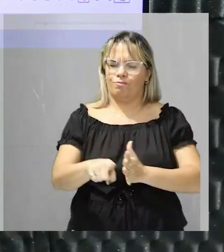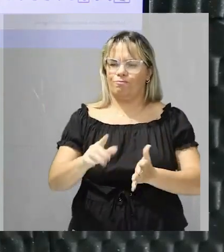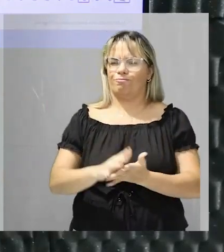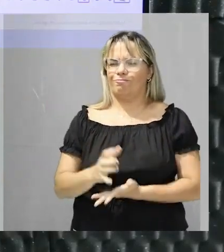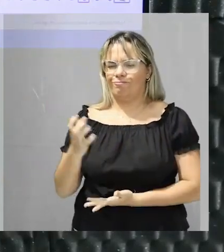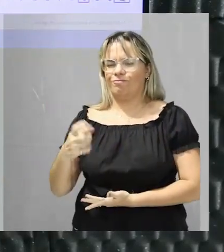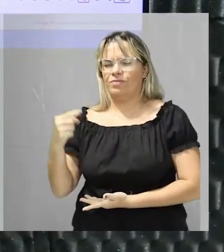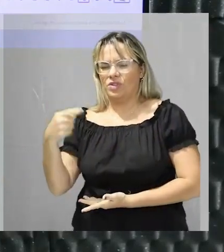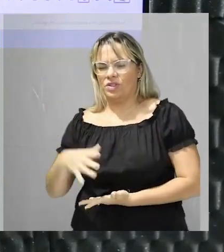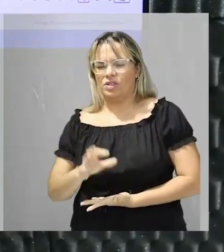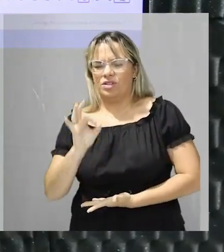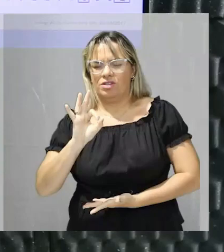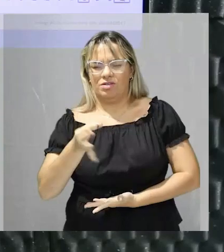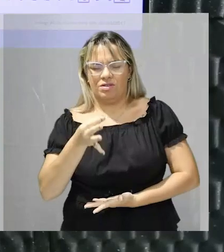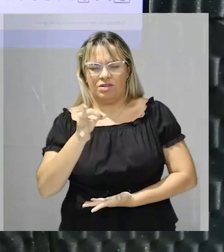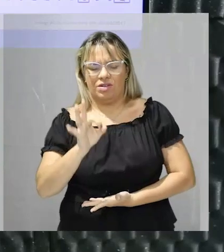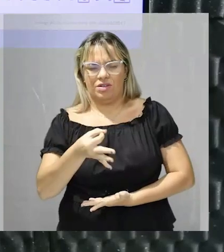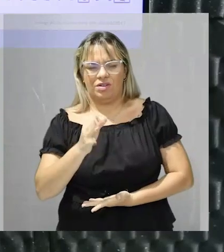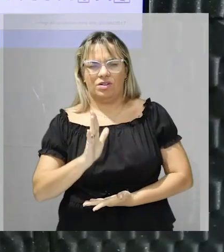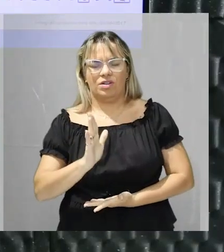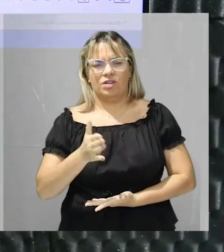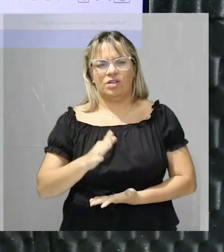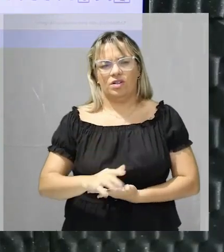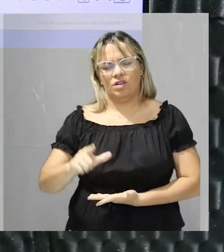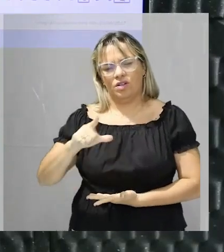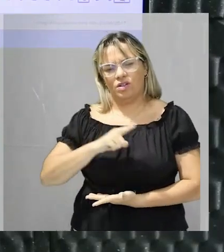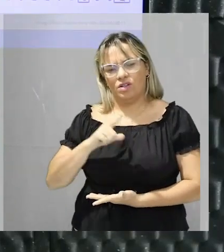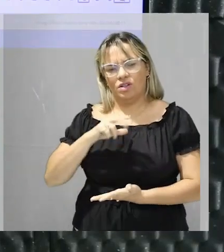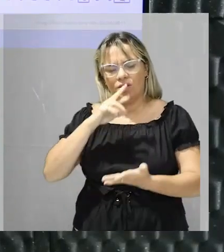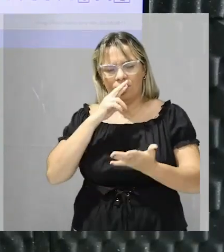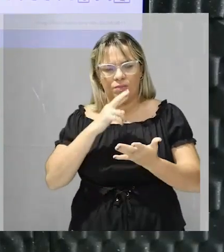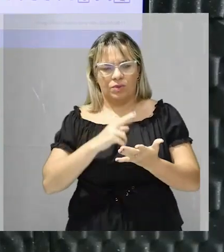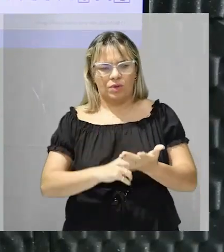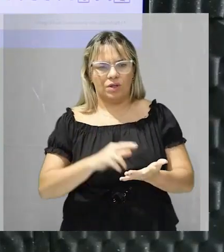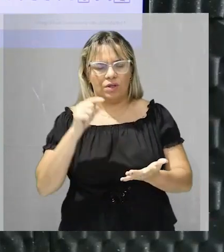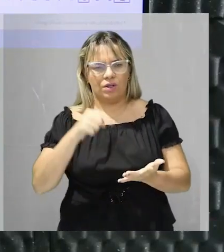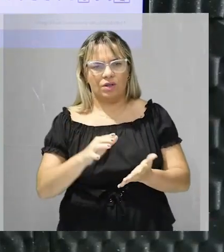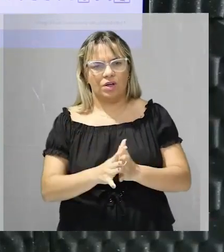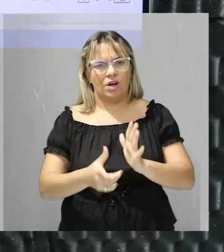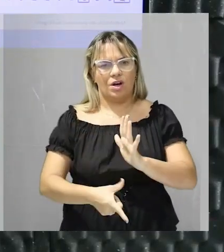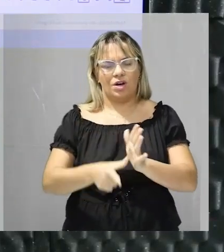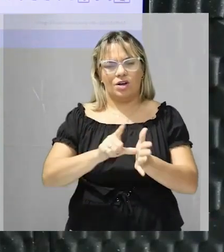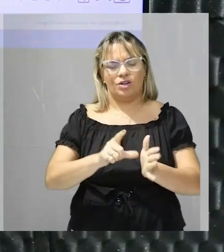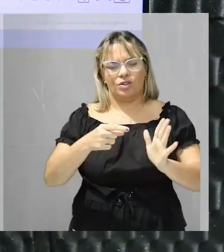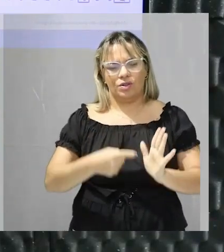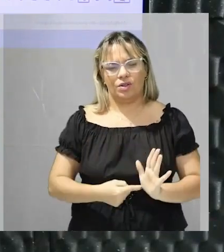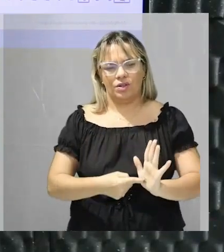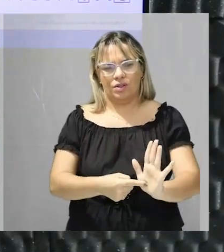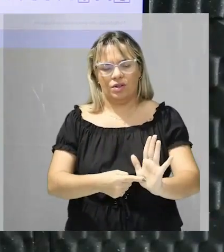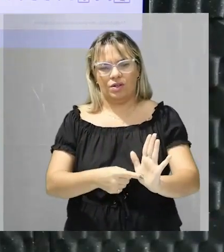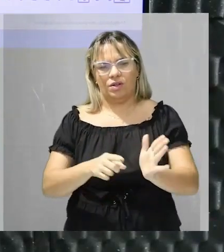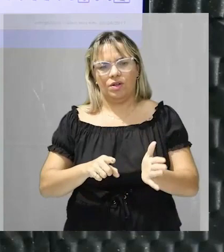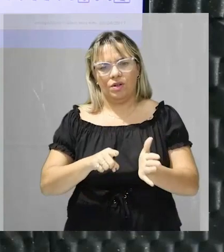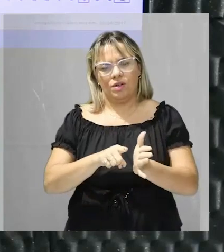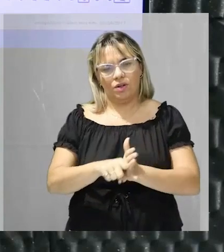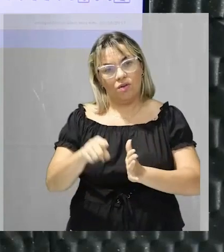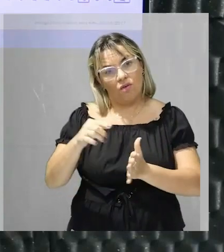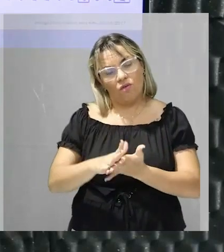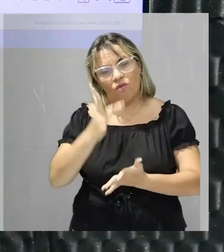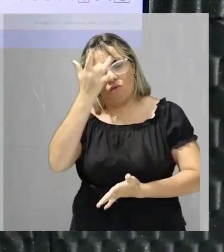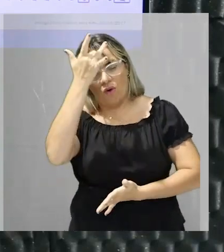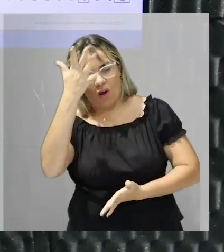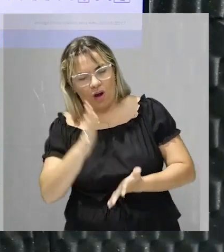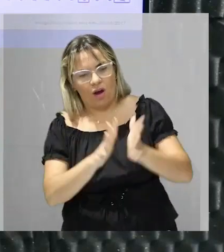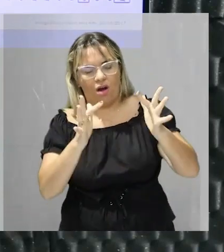certeza que você já tinha respondido ela muito antes da gente trazer porque é uma questão de grau fácil uma questão